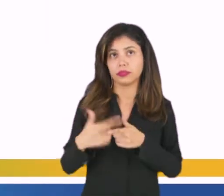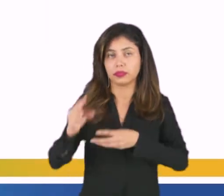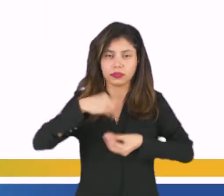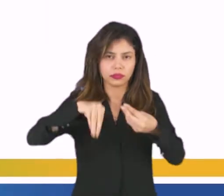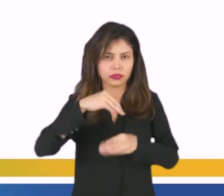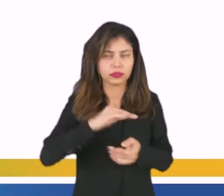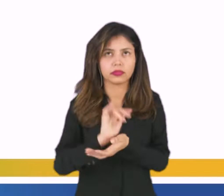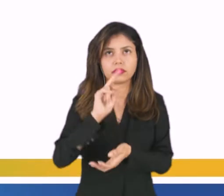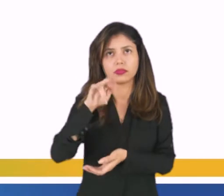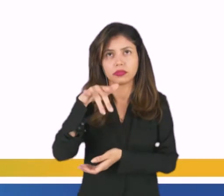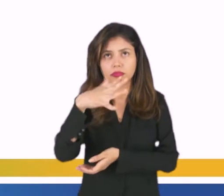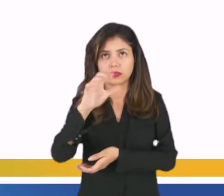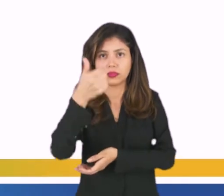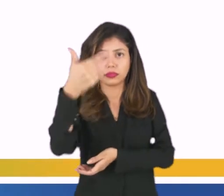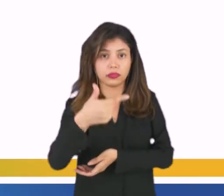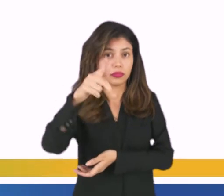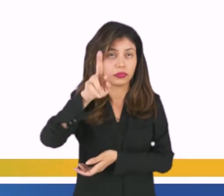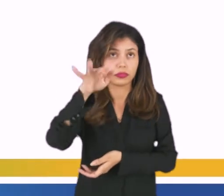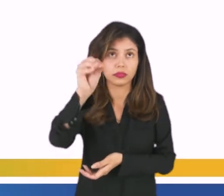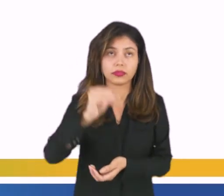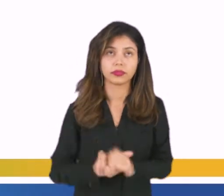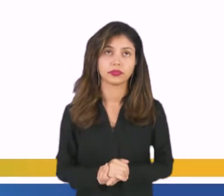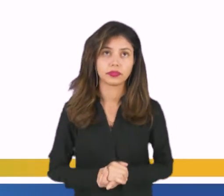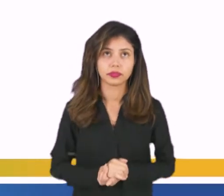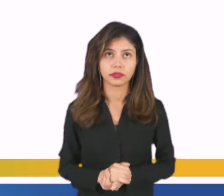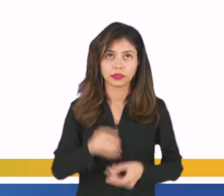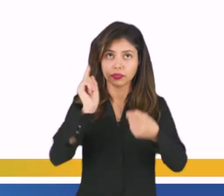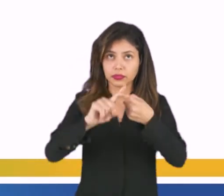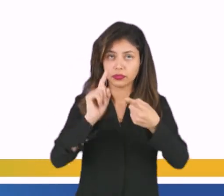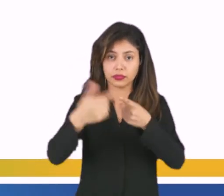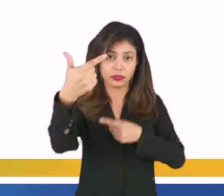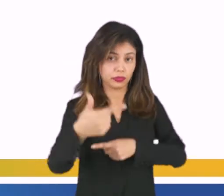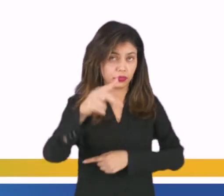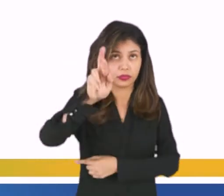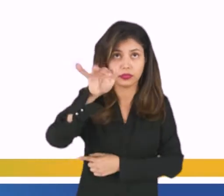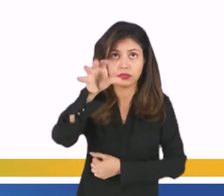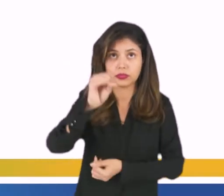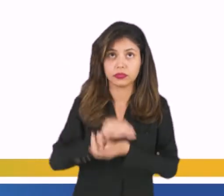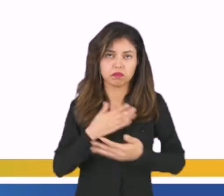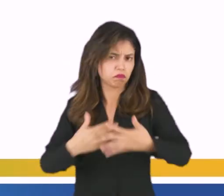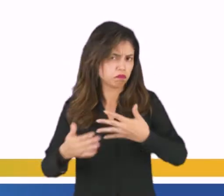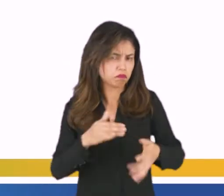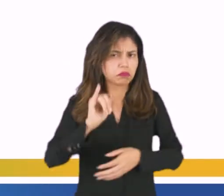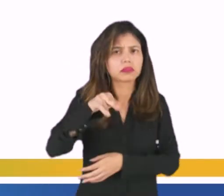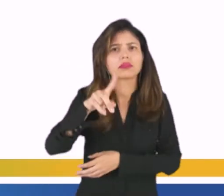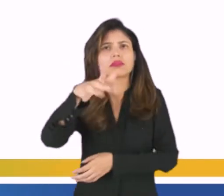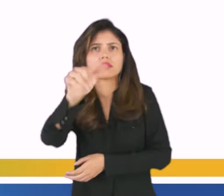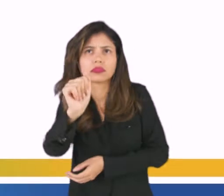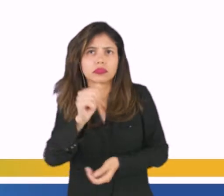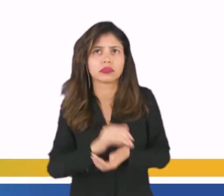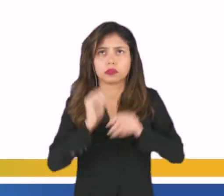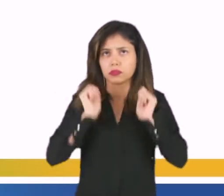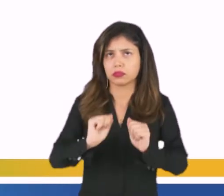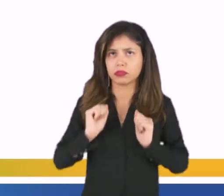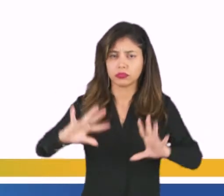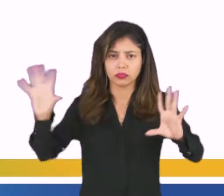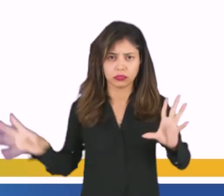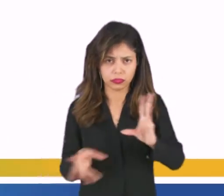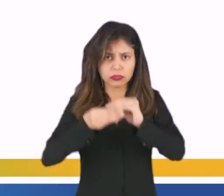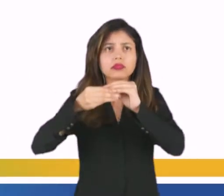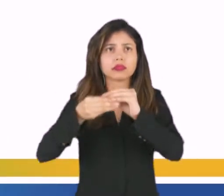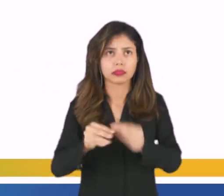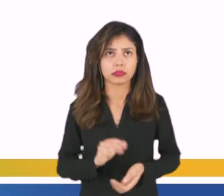Situação-problemas que envolvem inequação do segundo grau. A inequação do segundo grau é qualquer inequação que pode